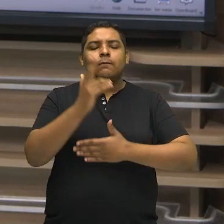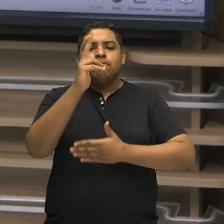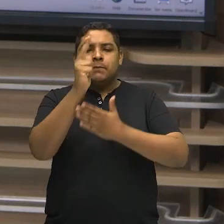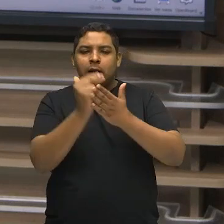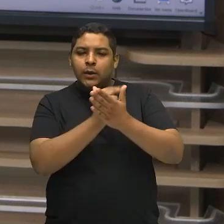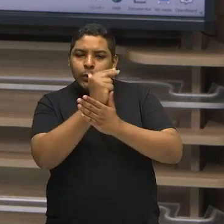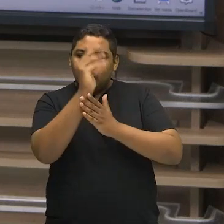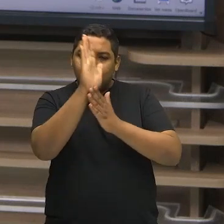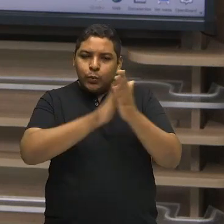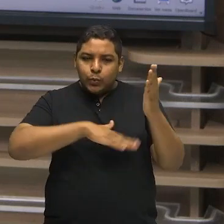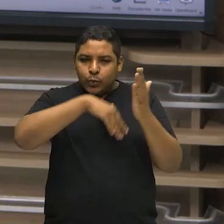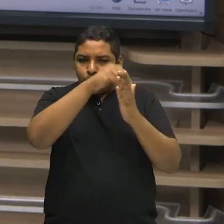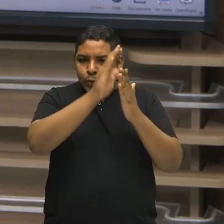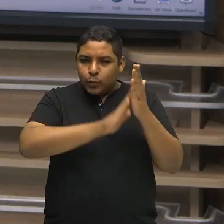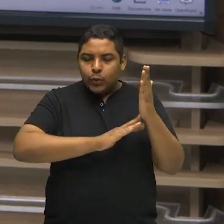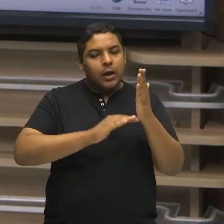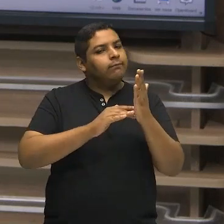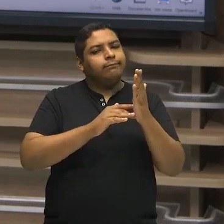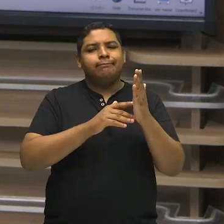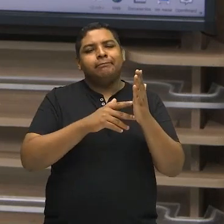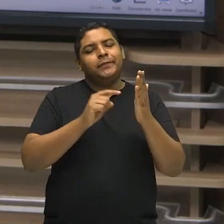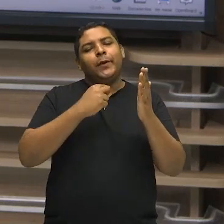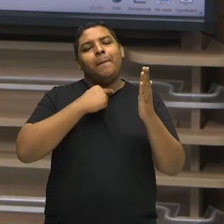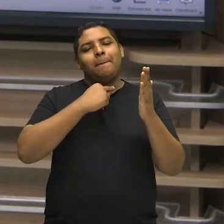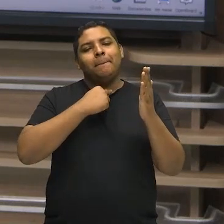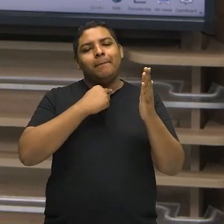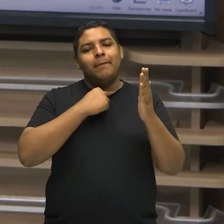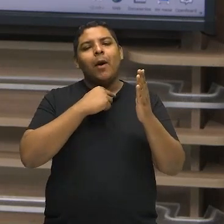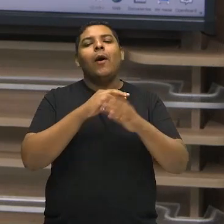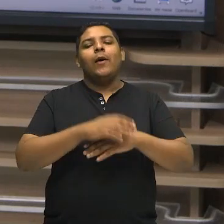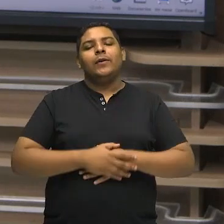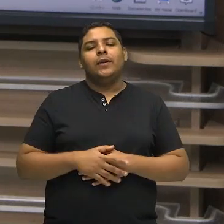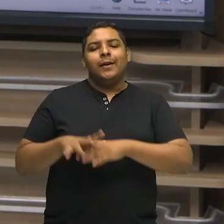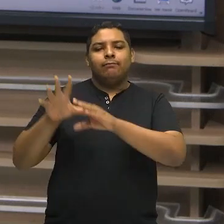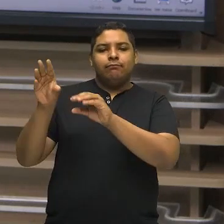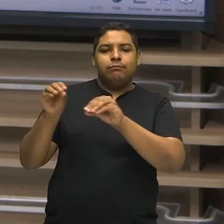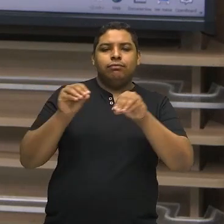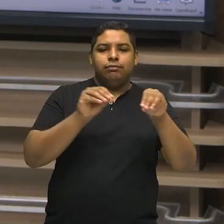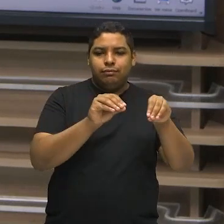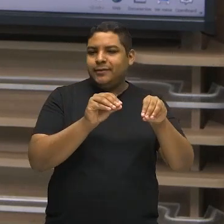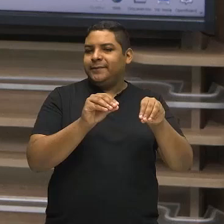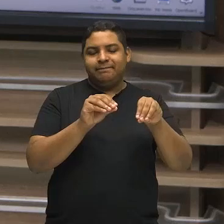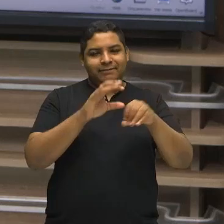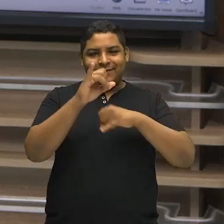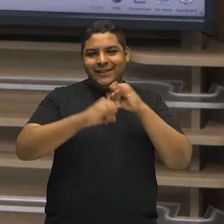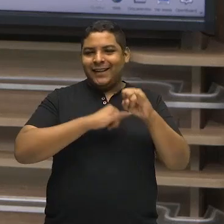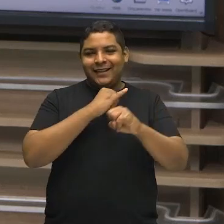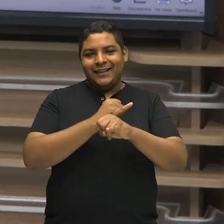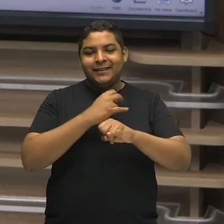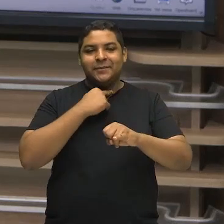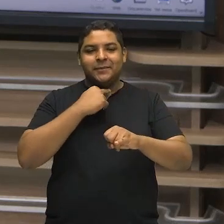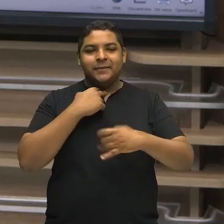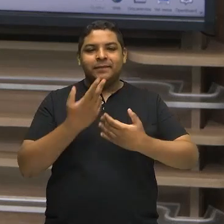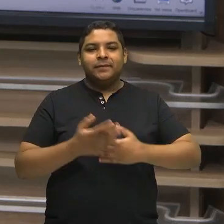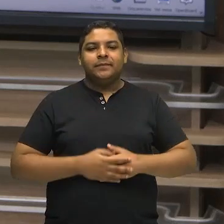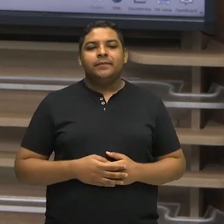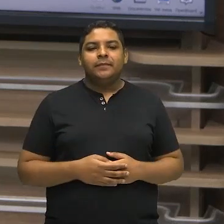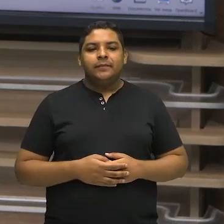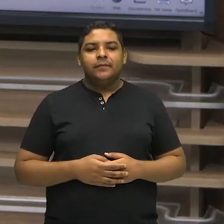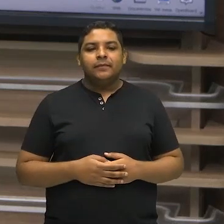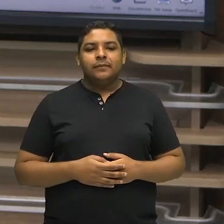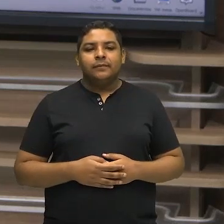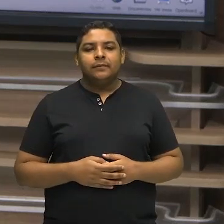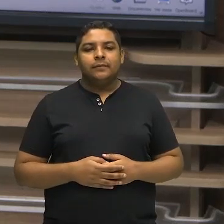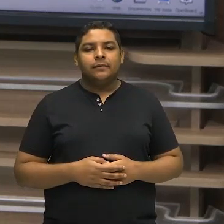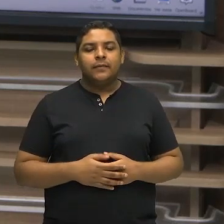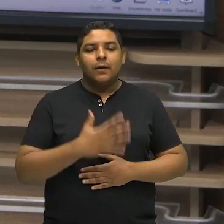pintura, tá? Não vale, tá? Desenho digital. Aqui a Evelyn colocou uma árvore, uma folha. Aqui a Anne